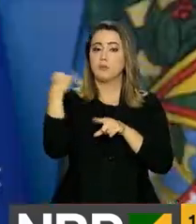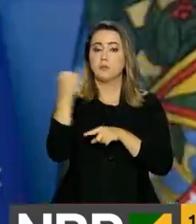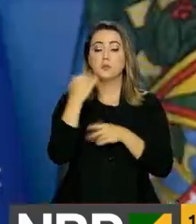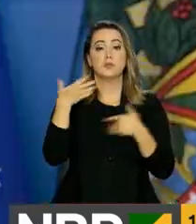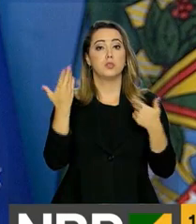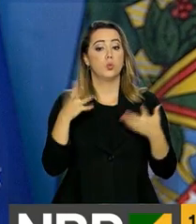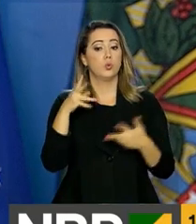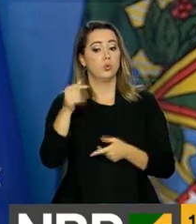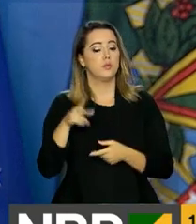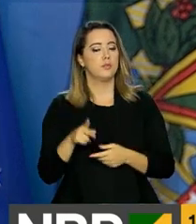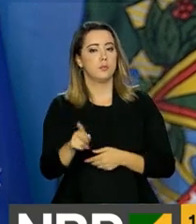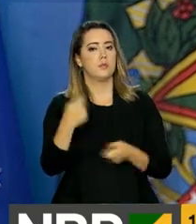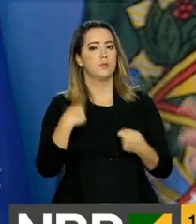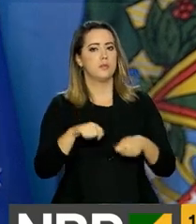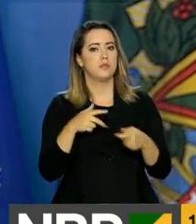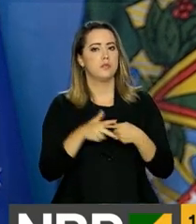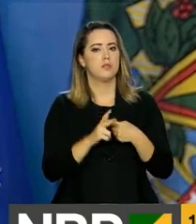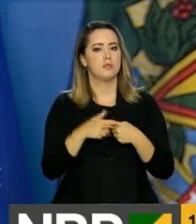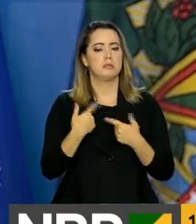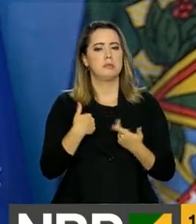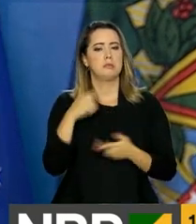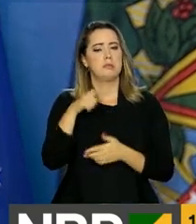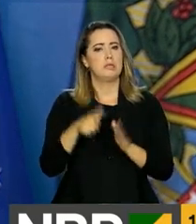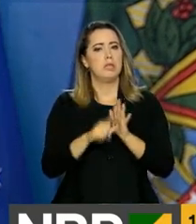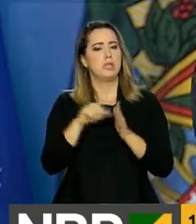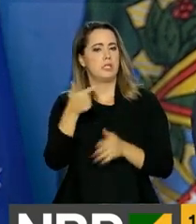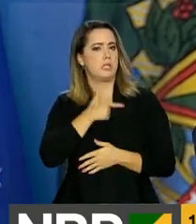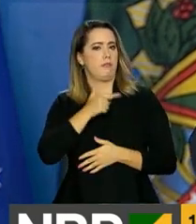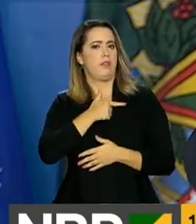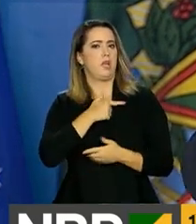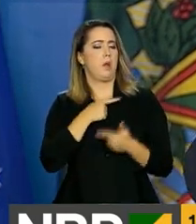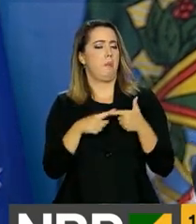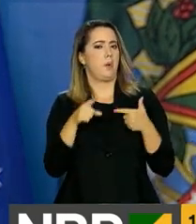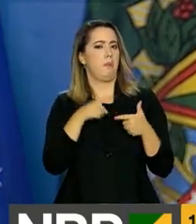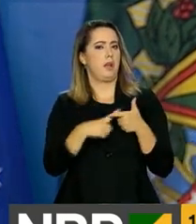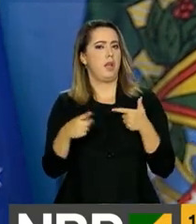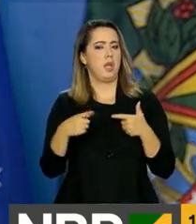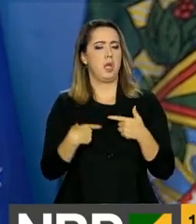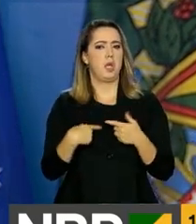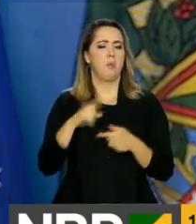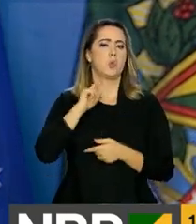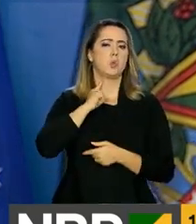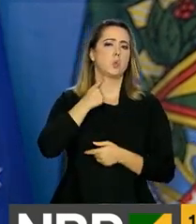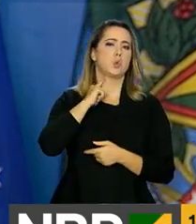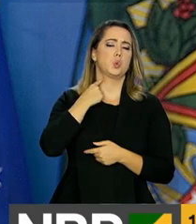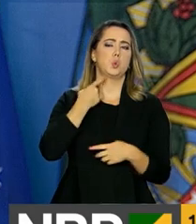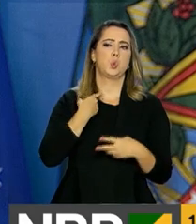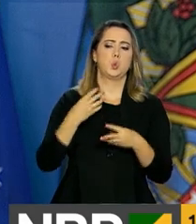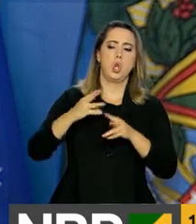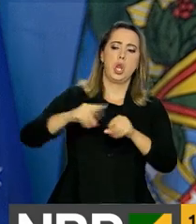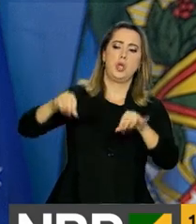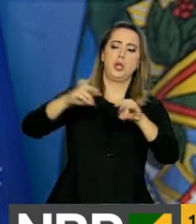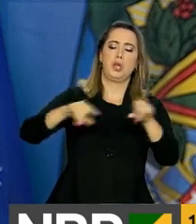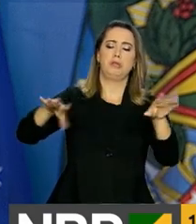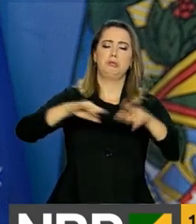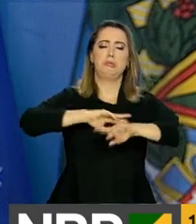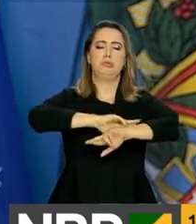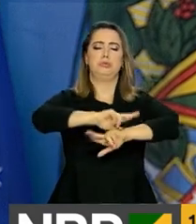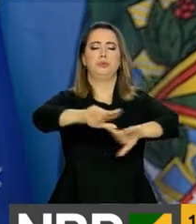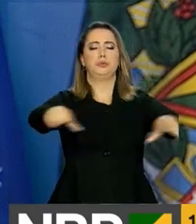você vai fazer uma reforma a casa fica feia né tem problema suja areia e